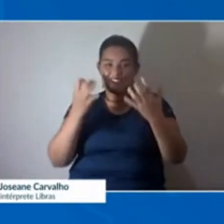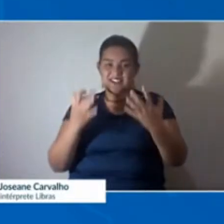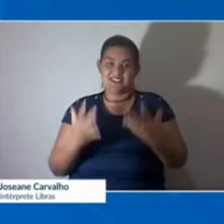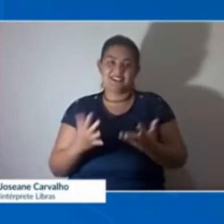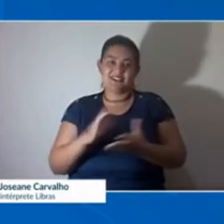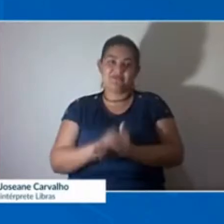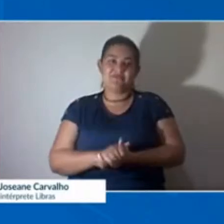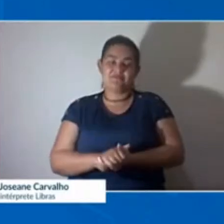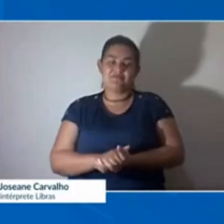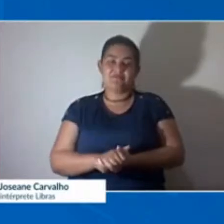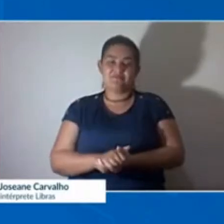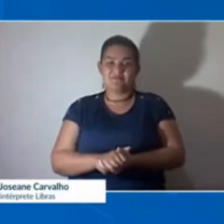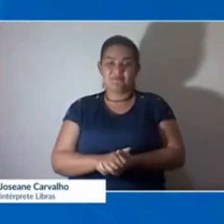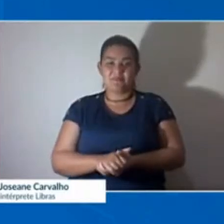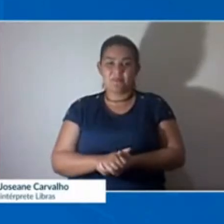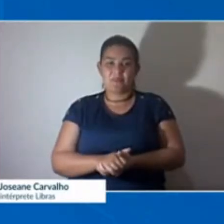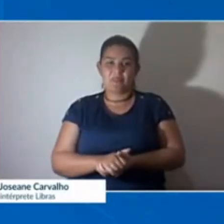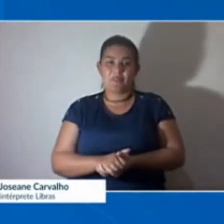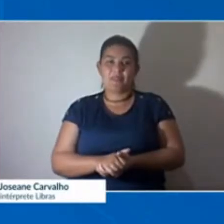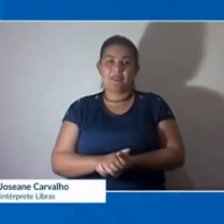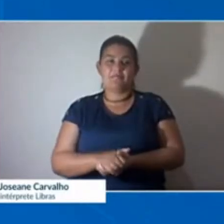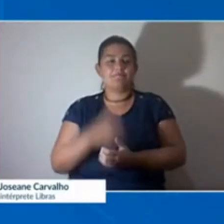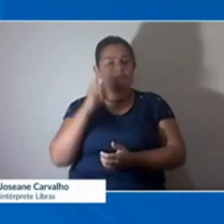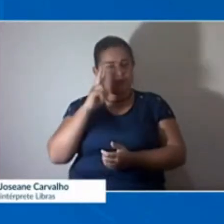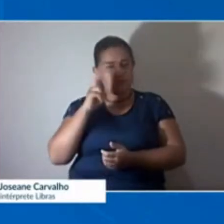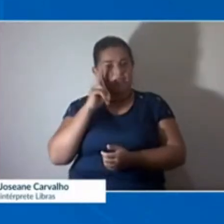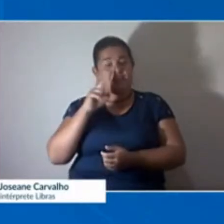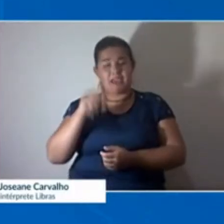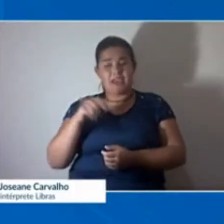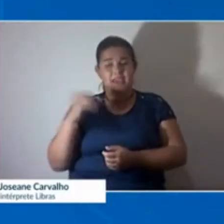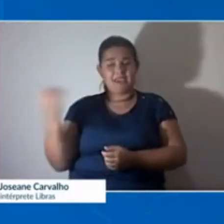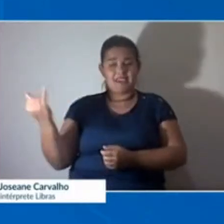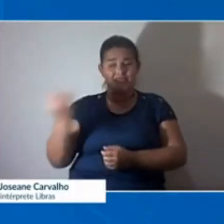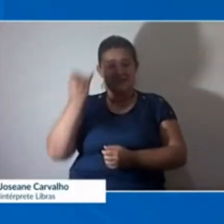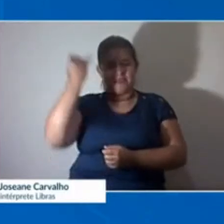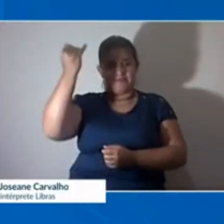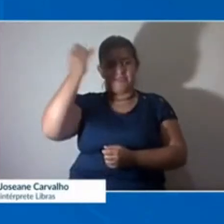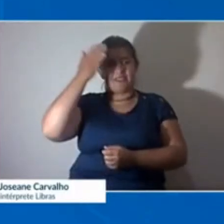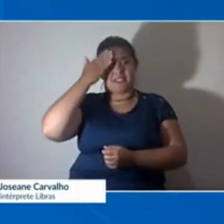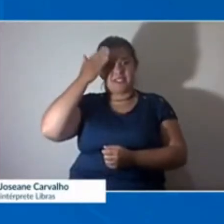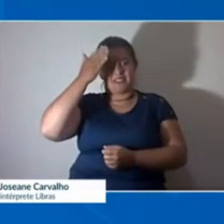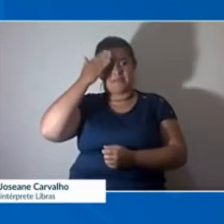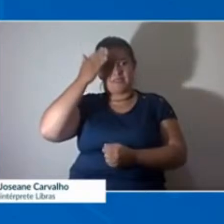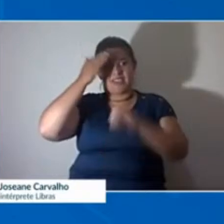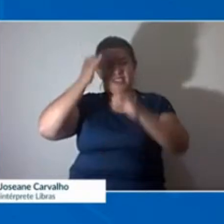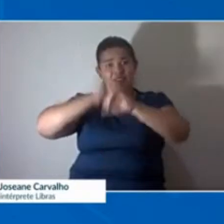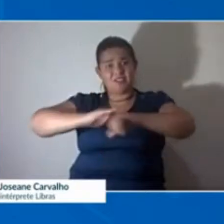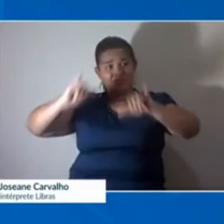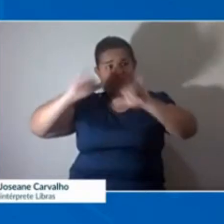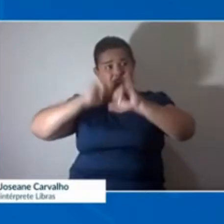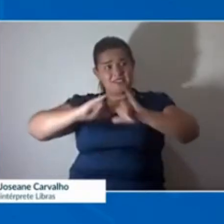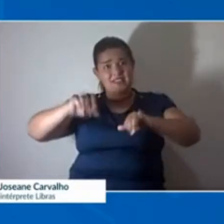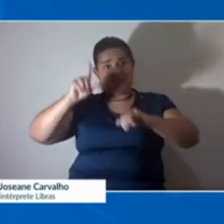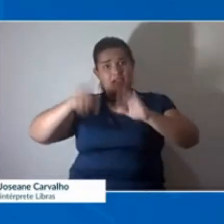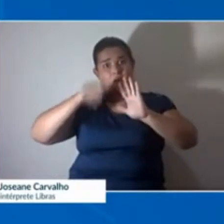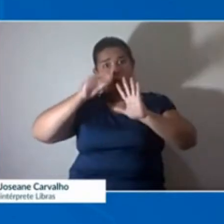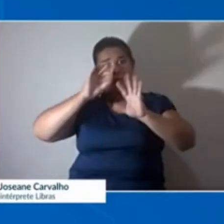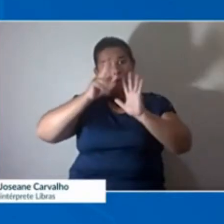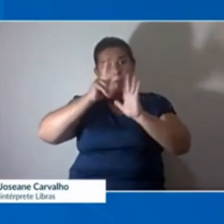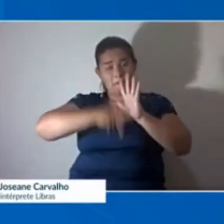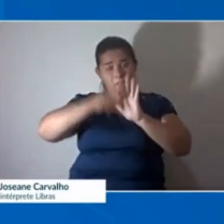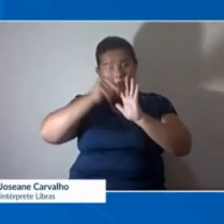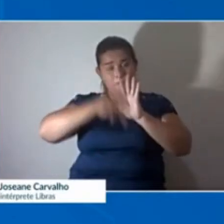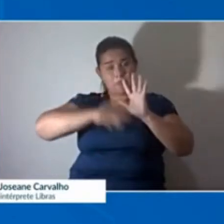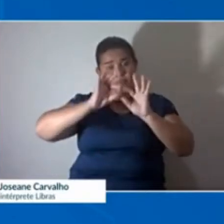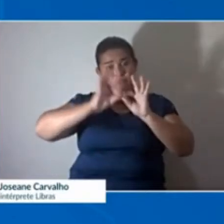história. Ele tem uma importância, e aí é bem importante que se diga, é um projeto de extensão. Nesse sentido,